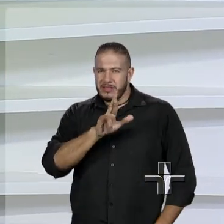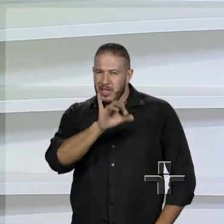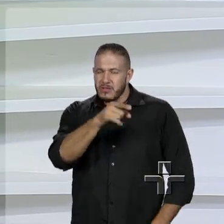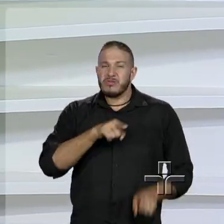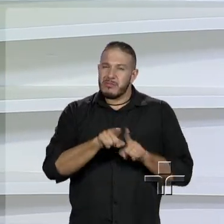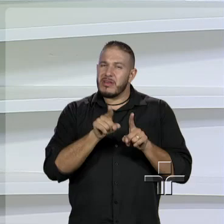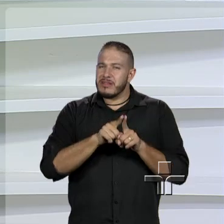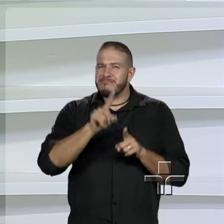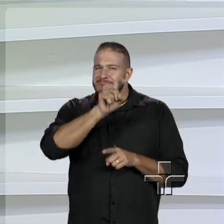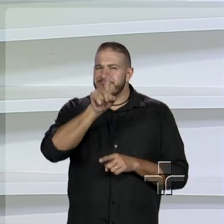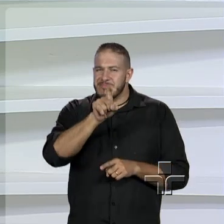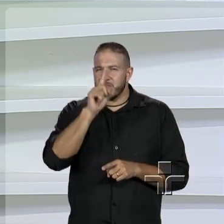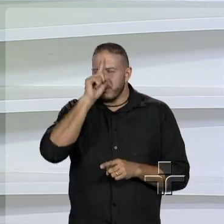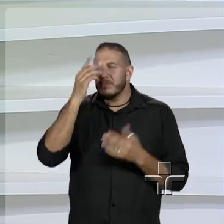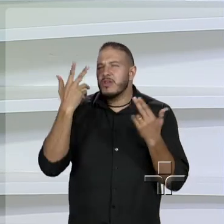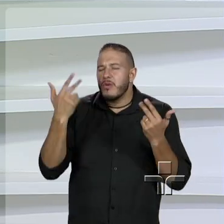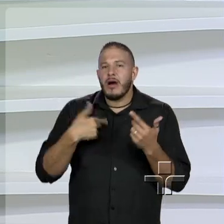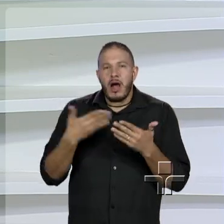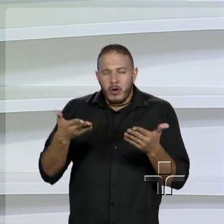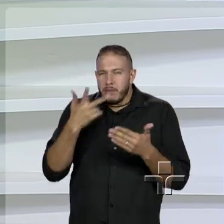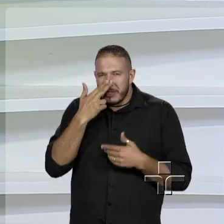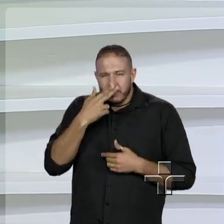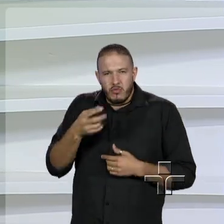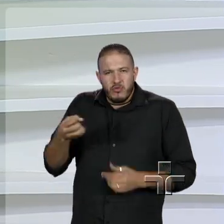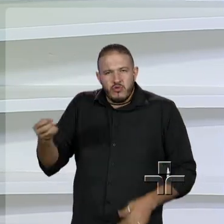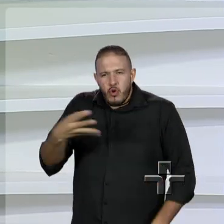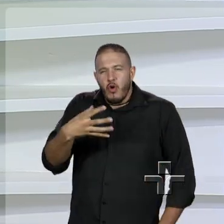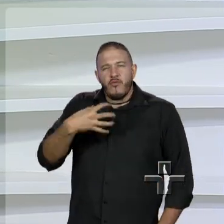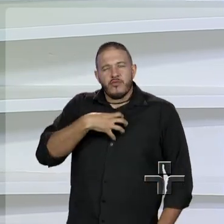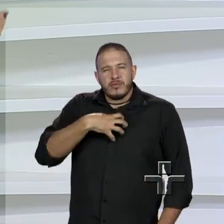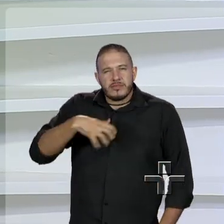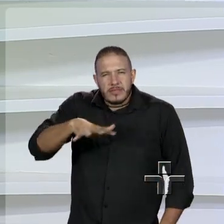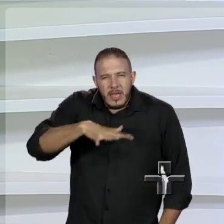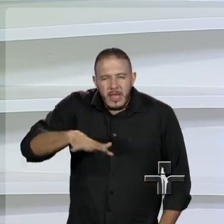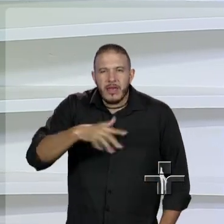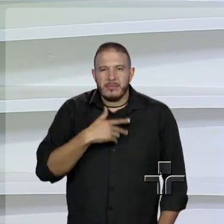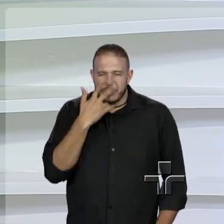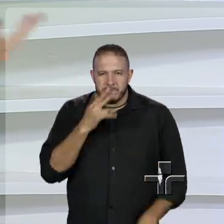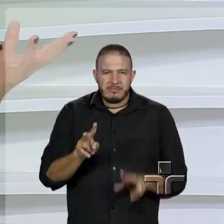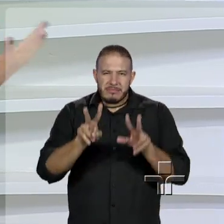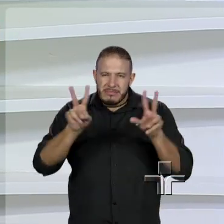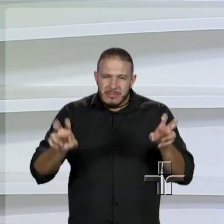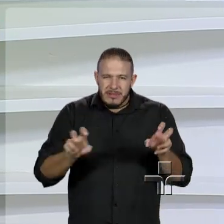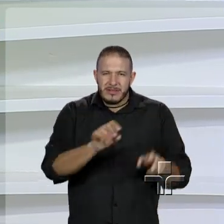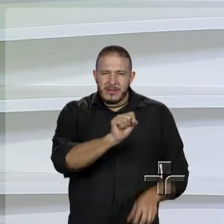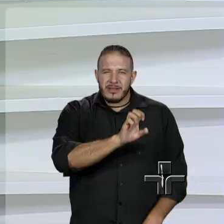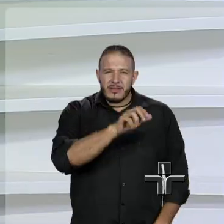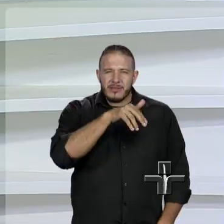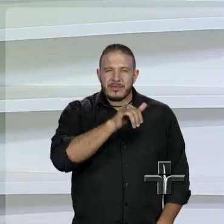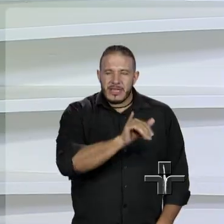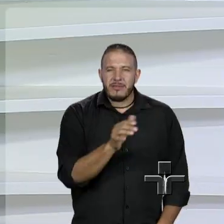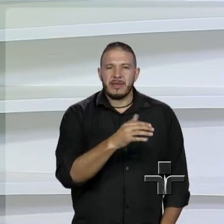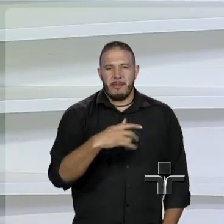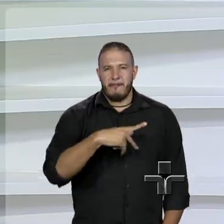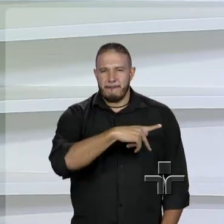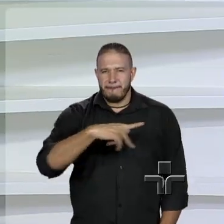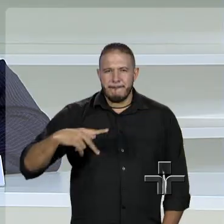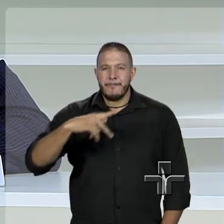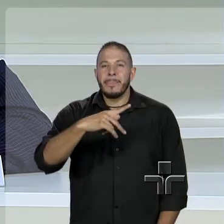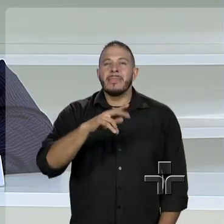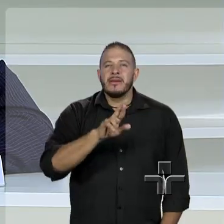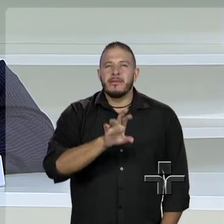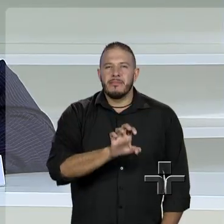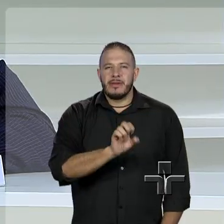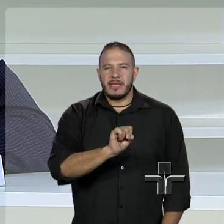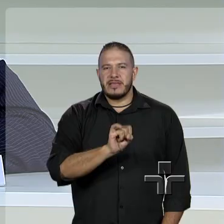Sérgio. Assim, a gente não caminha para um novo sistema de governo, por exemplo, um semipresidencialismo, um parlamentarismo, por conta... O senhor